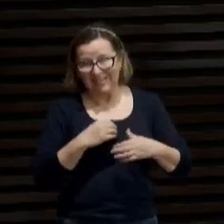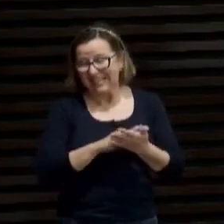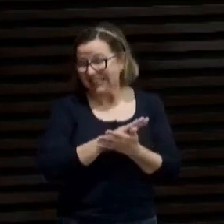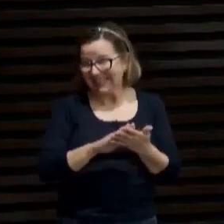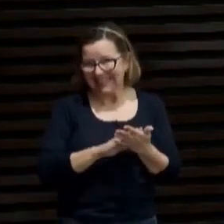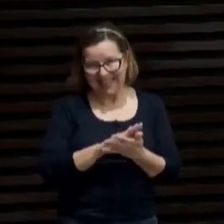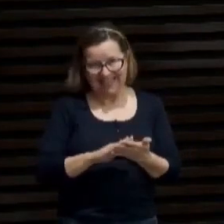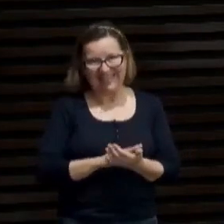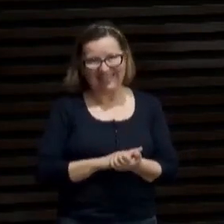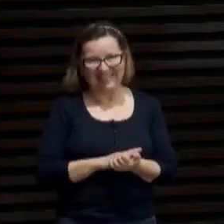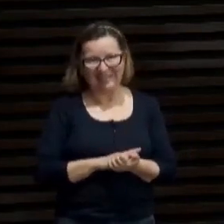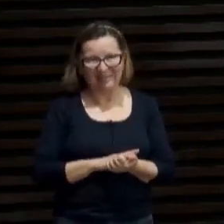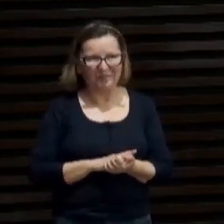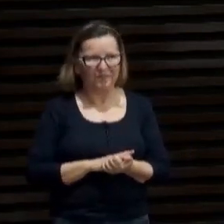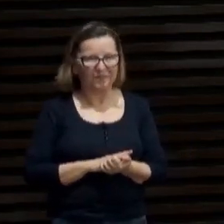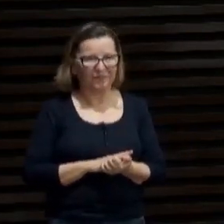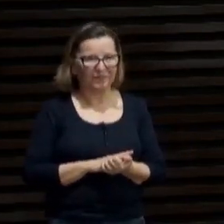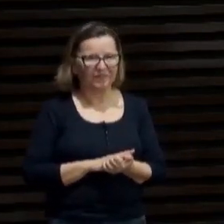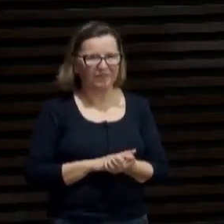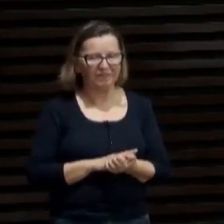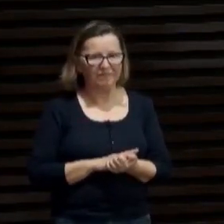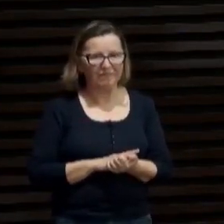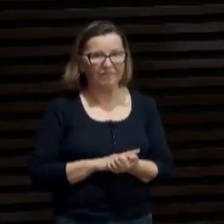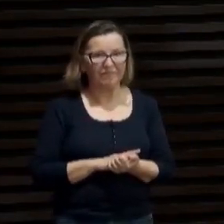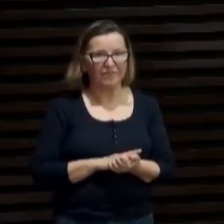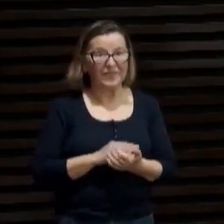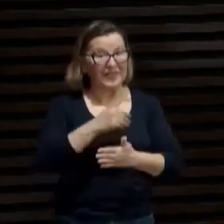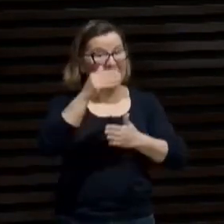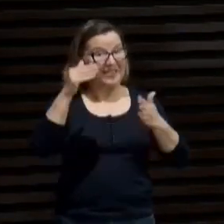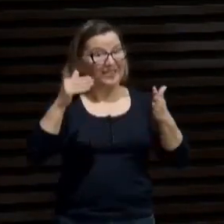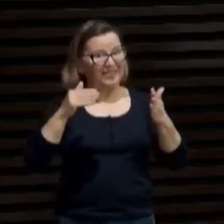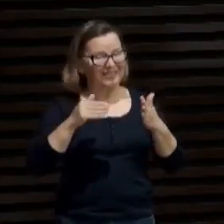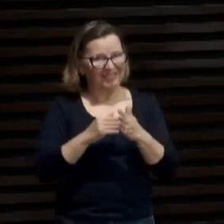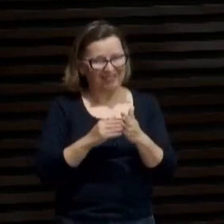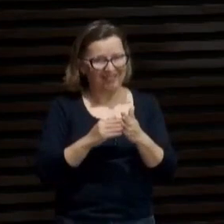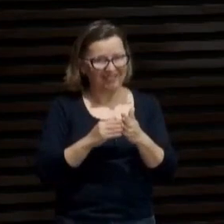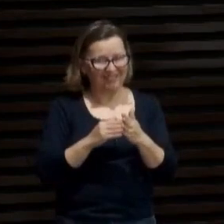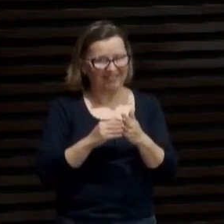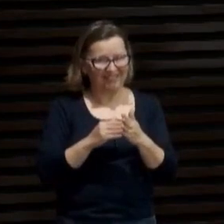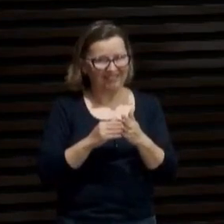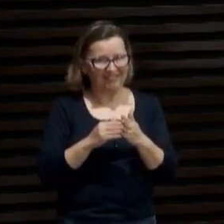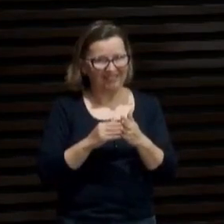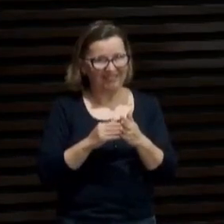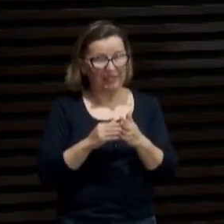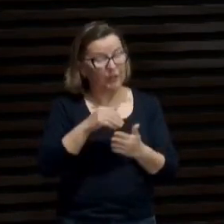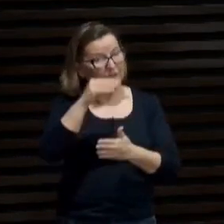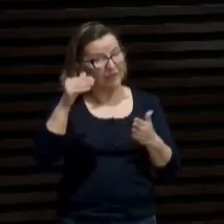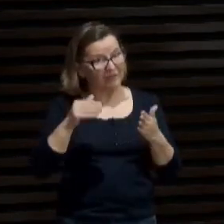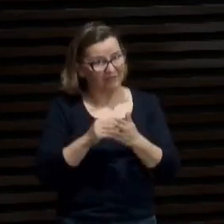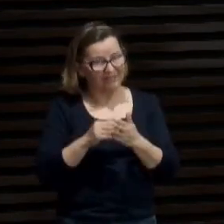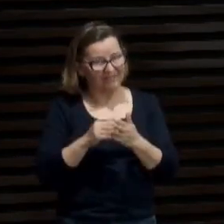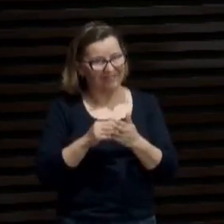vai te trazer, deve te fazer andar ansioso. Em tudo, porém, tudo,